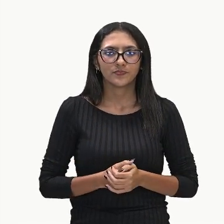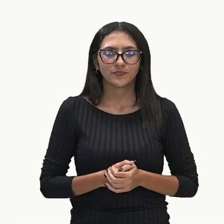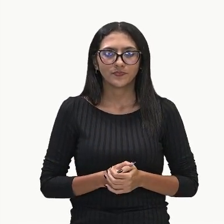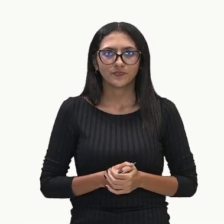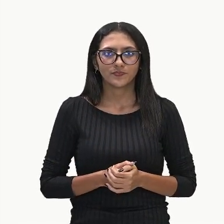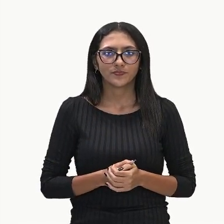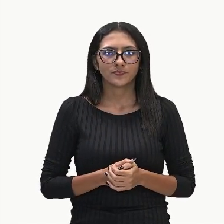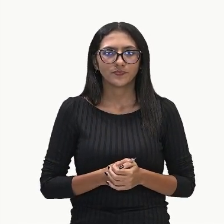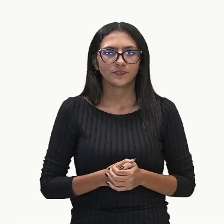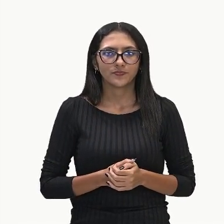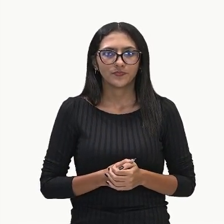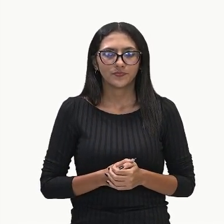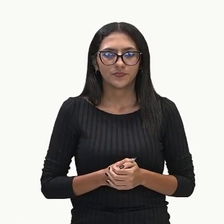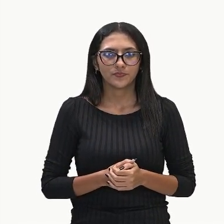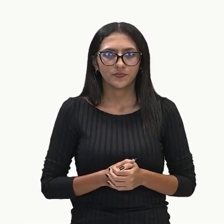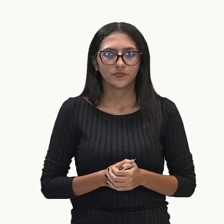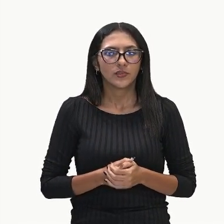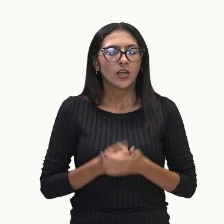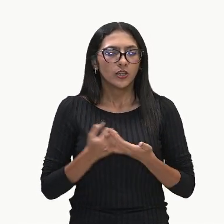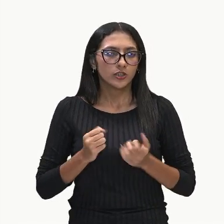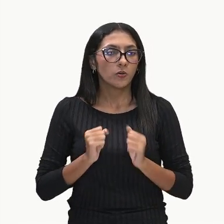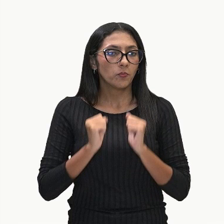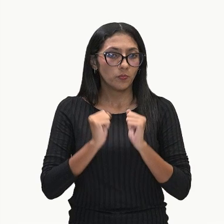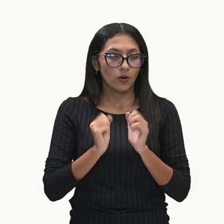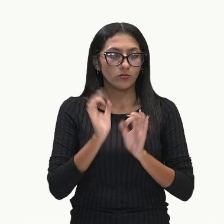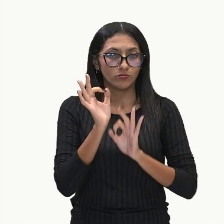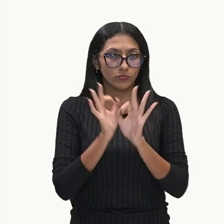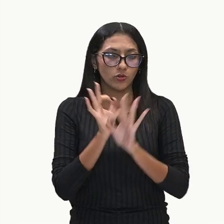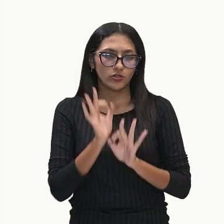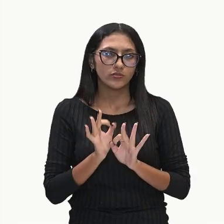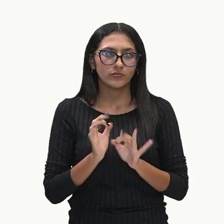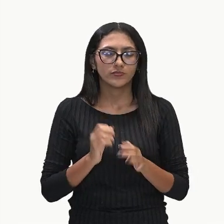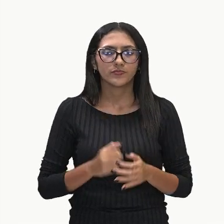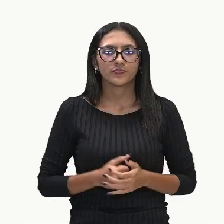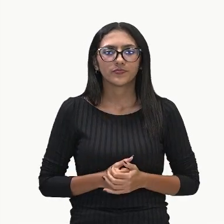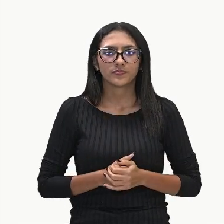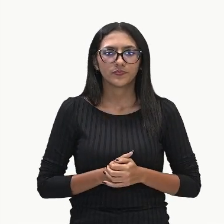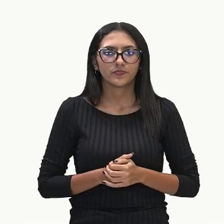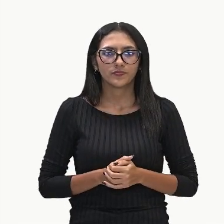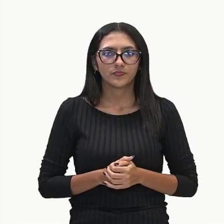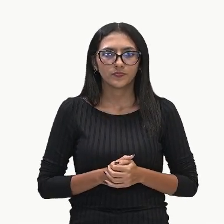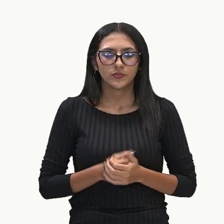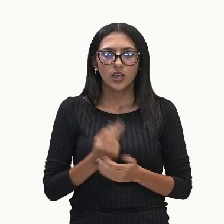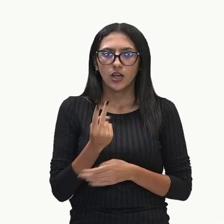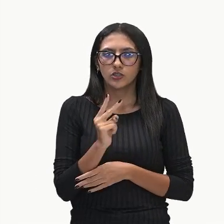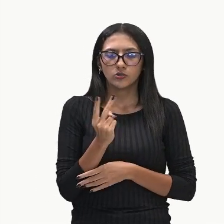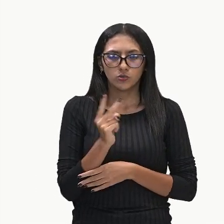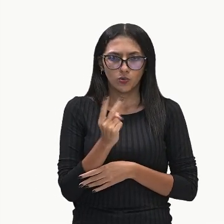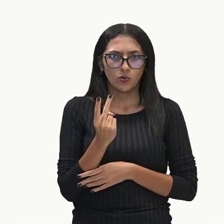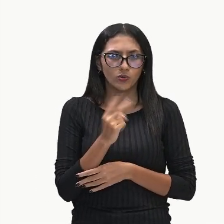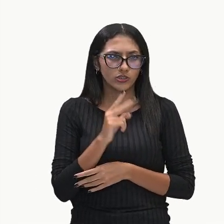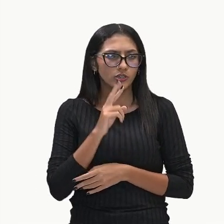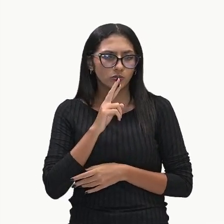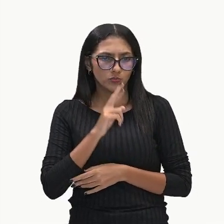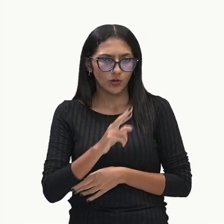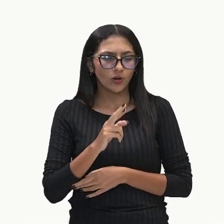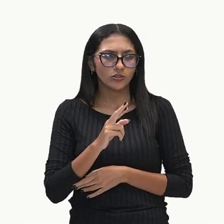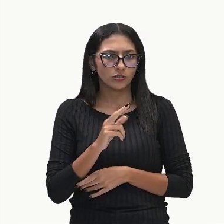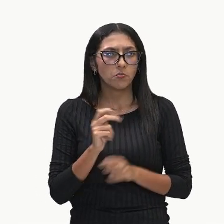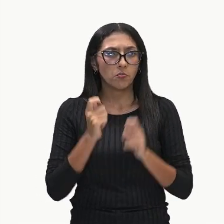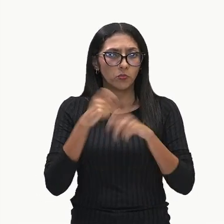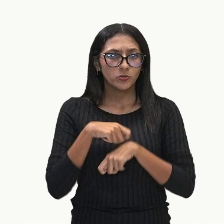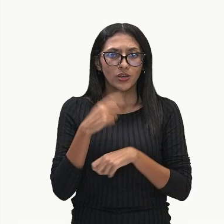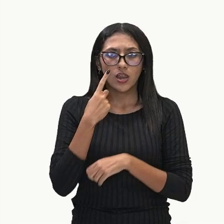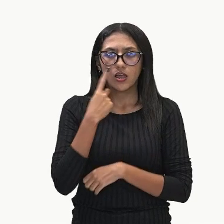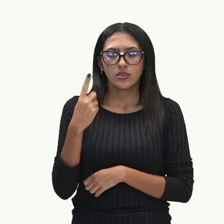Tranquilo? Então, nós podemos dizer aqui o quê? Que as duas soluções, não é? Dessa